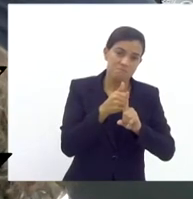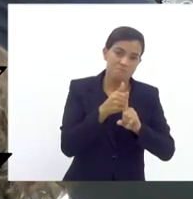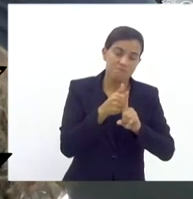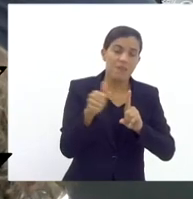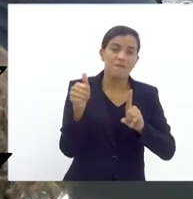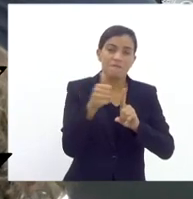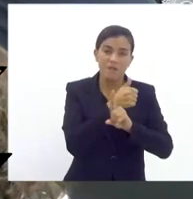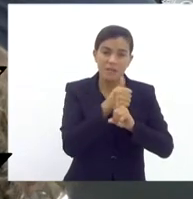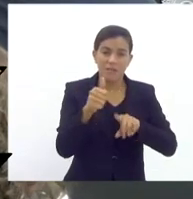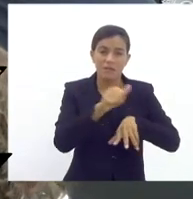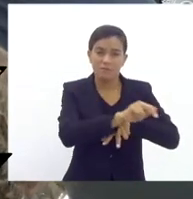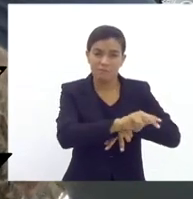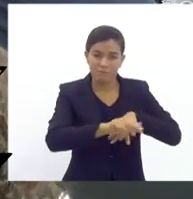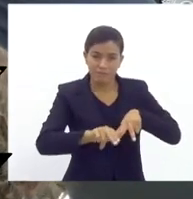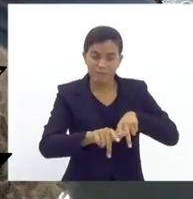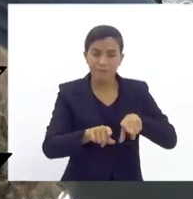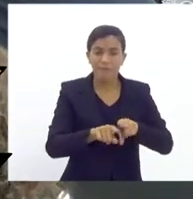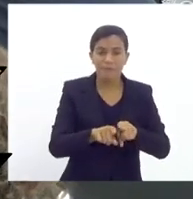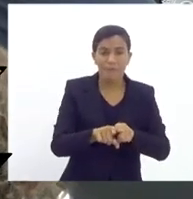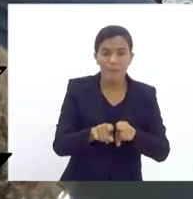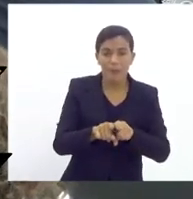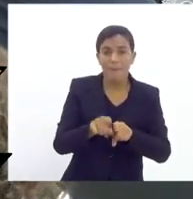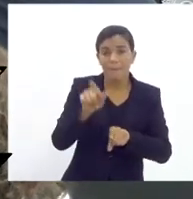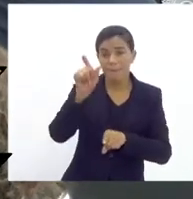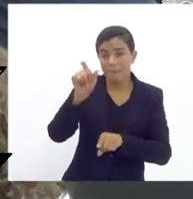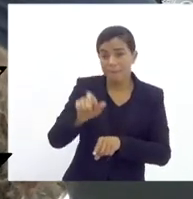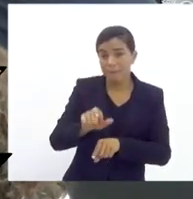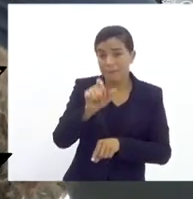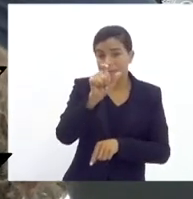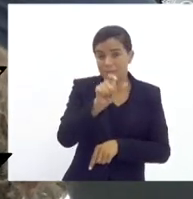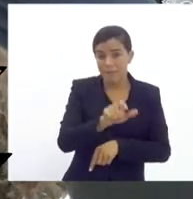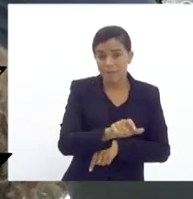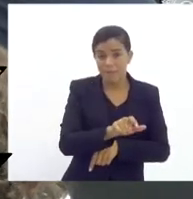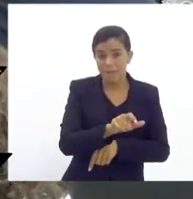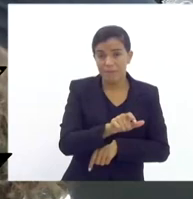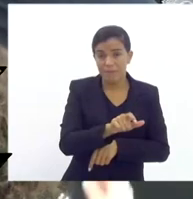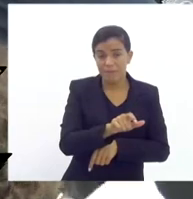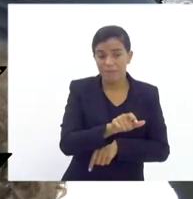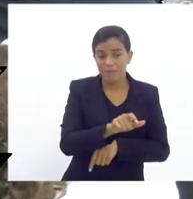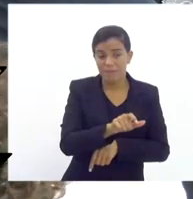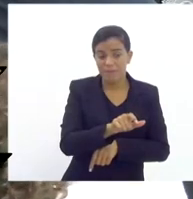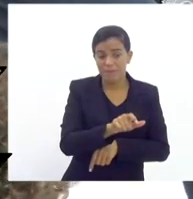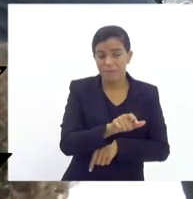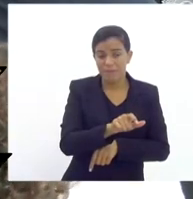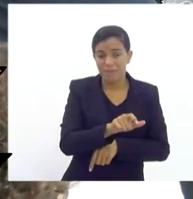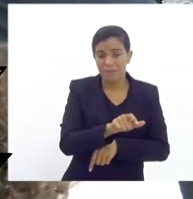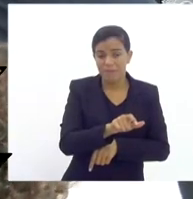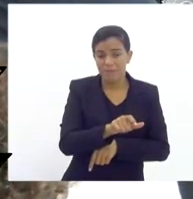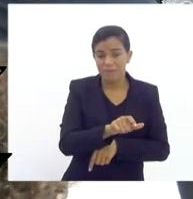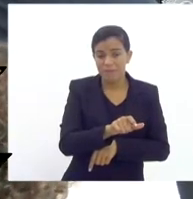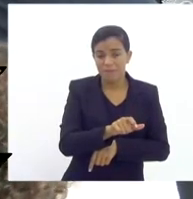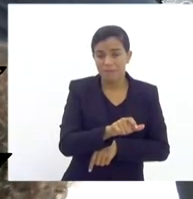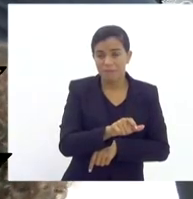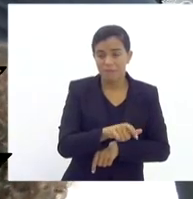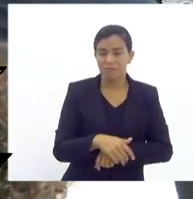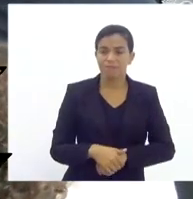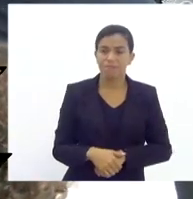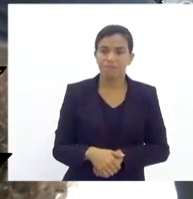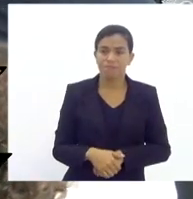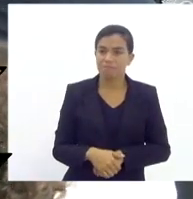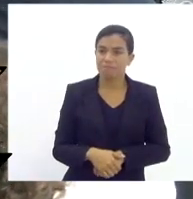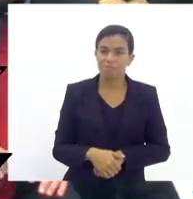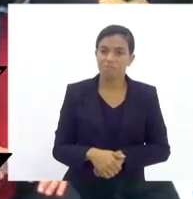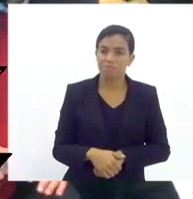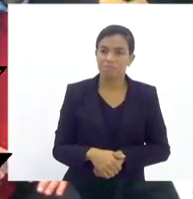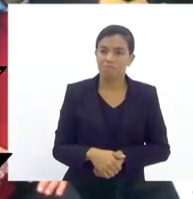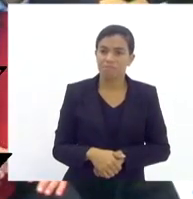de gênero países que praticam a tal feminina e talvez para o Brasil um